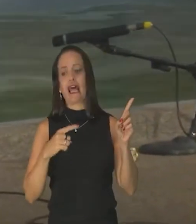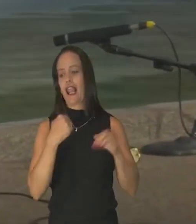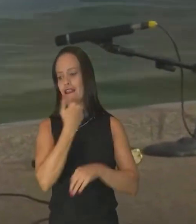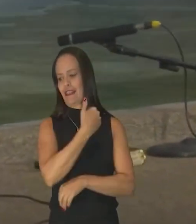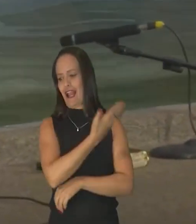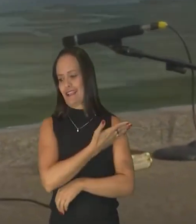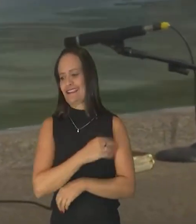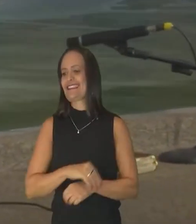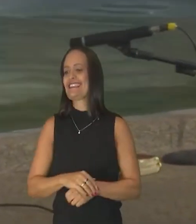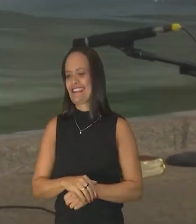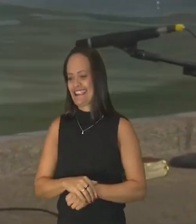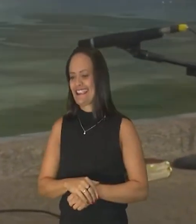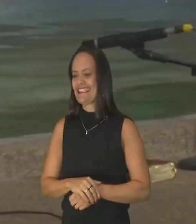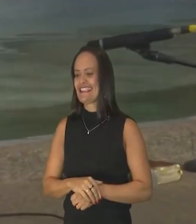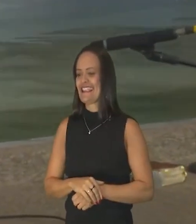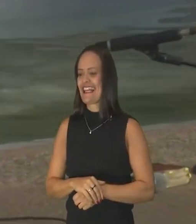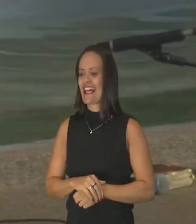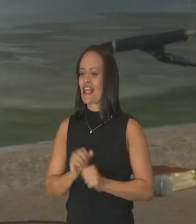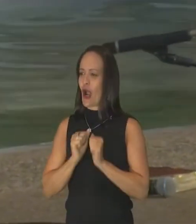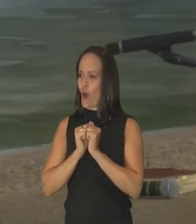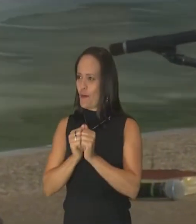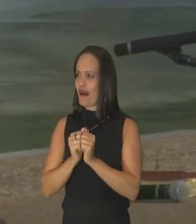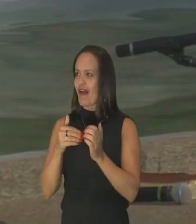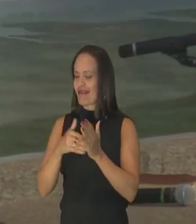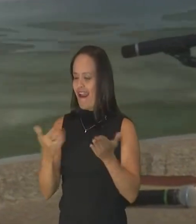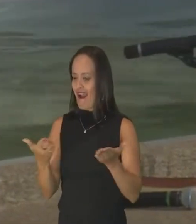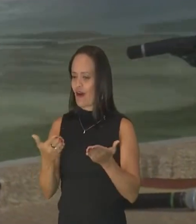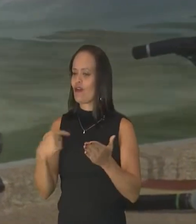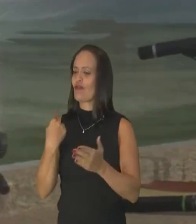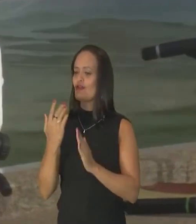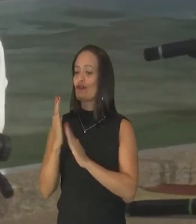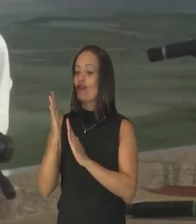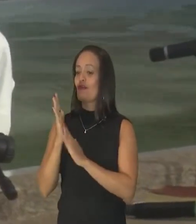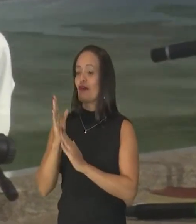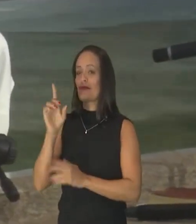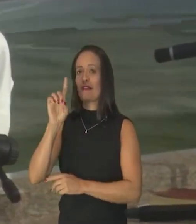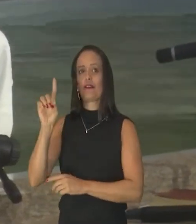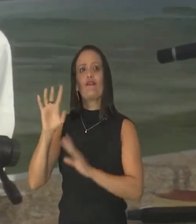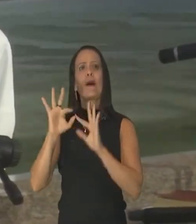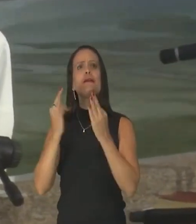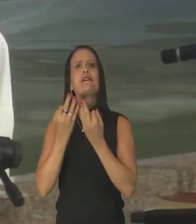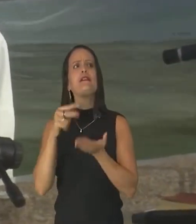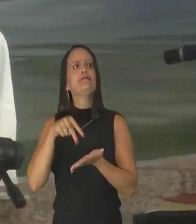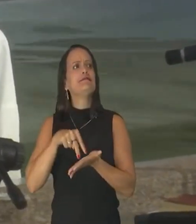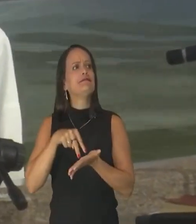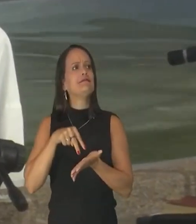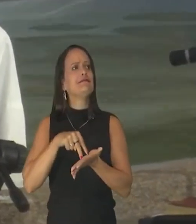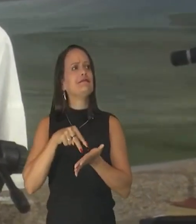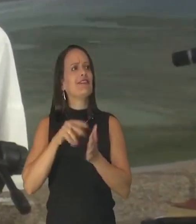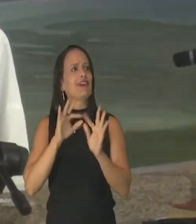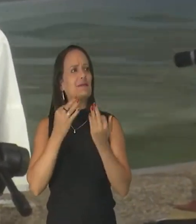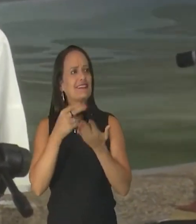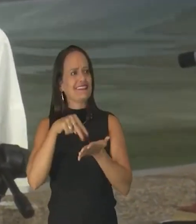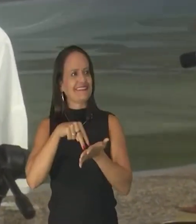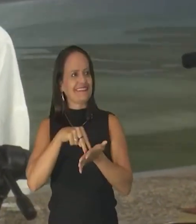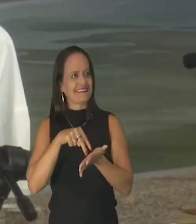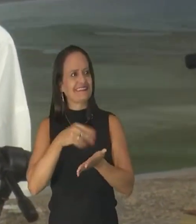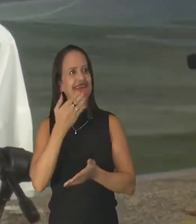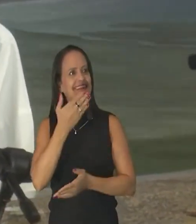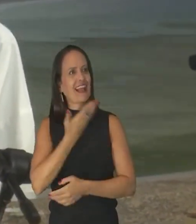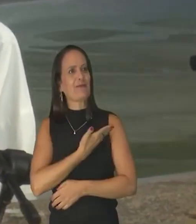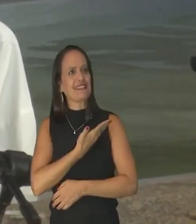está acompanhando até agora. Nós louvamos a Deus pela sua vida. Temos aqui os parentes, se coloquem de pé,